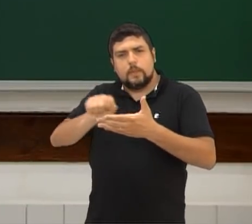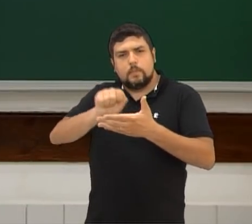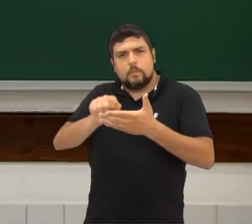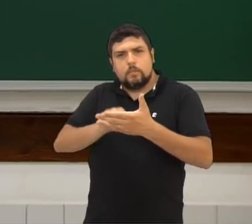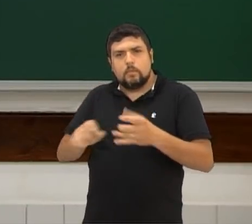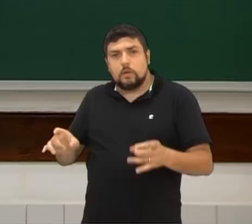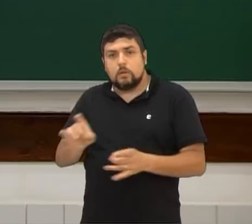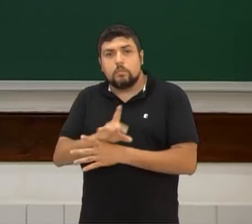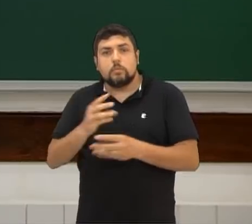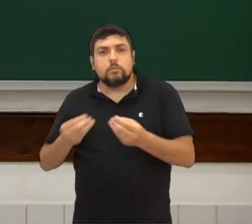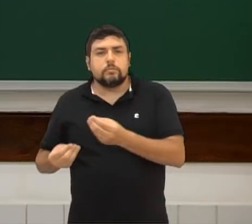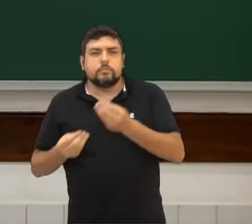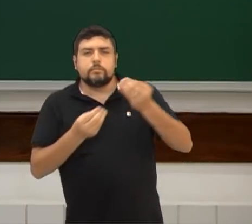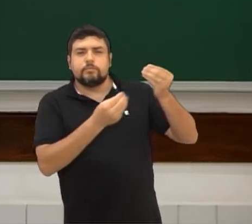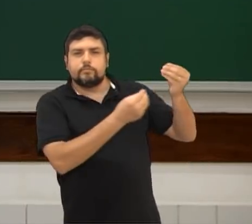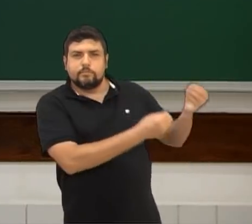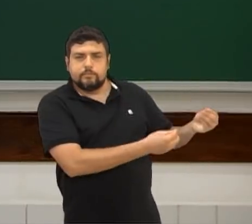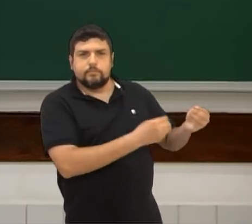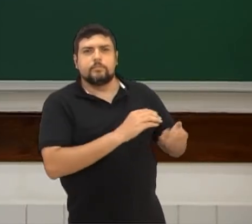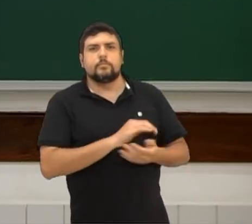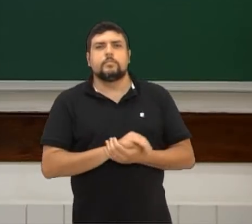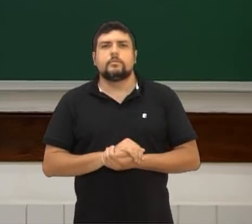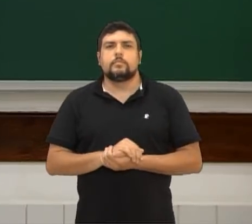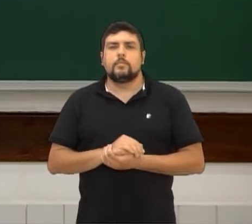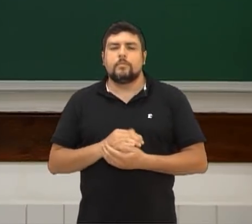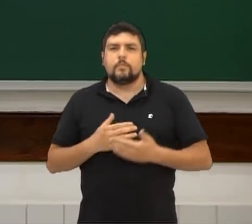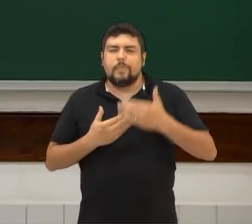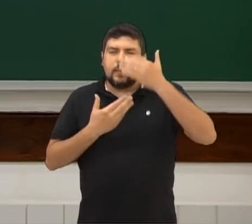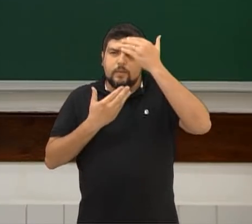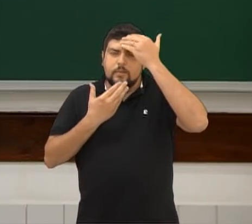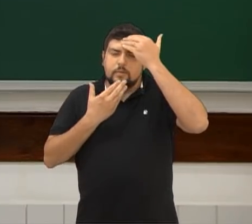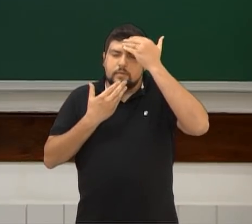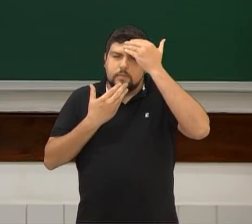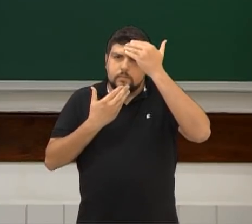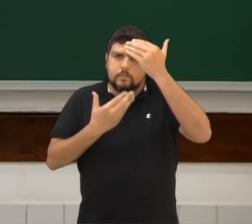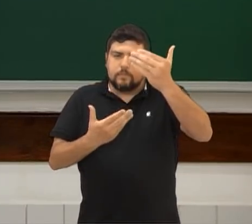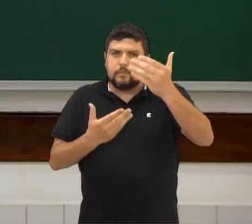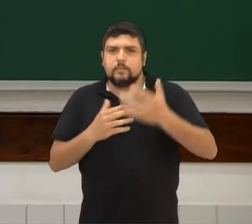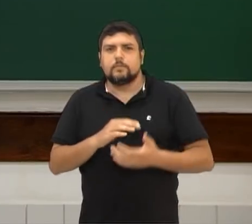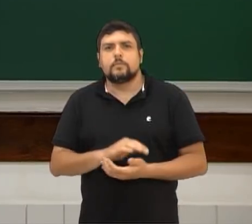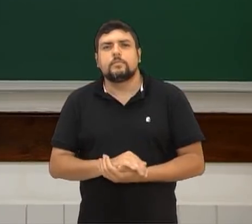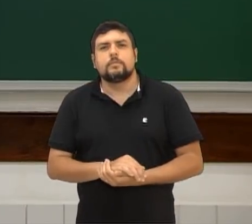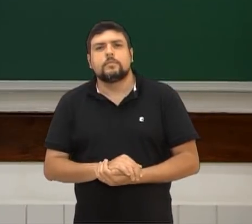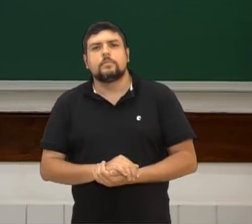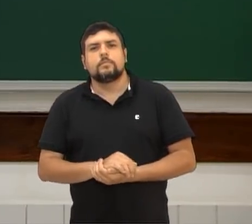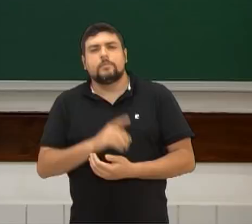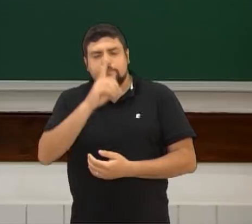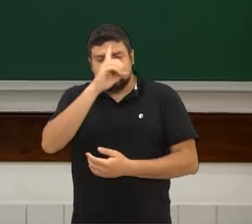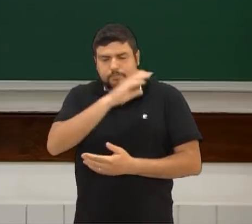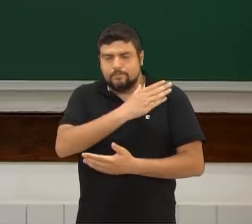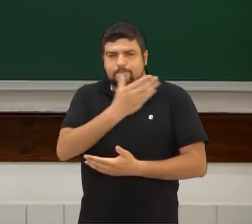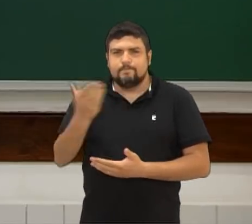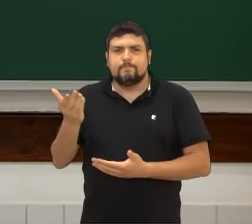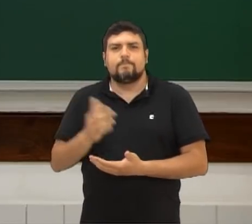posteriormente devolver o seu material na escola. O professor agradece aí a presença de vocês. Um ótimo dia!